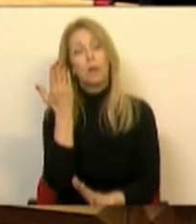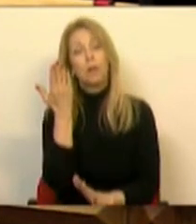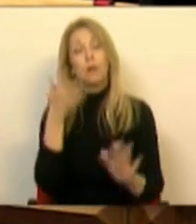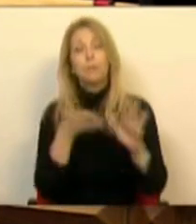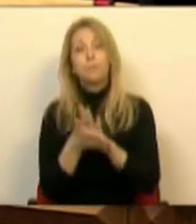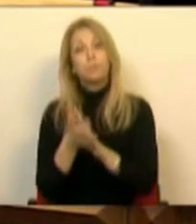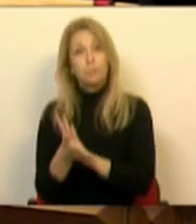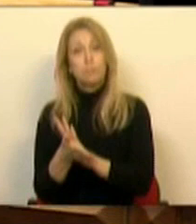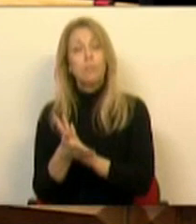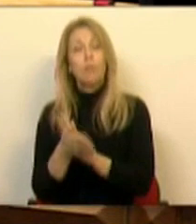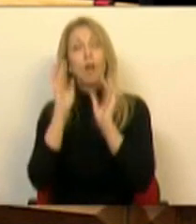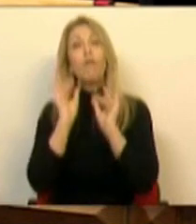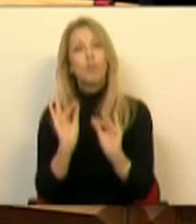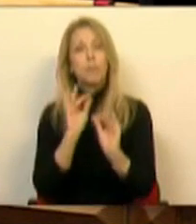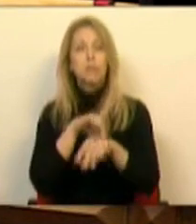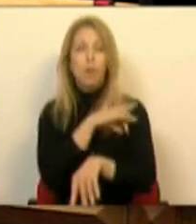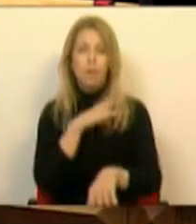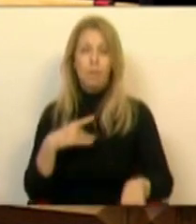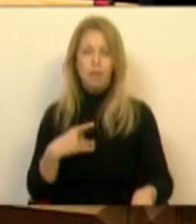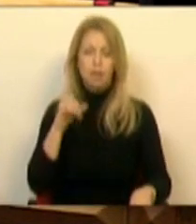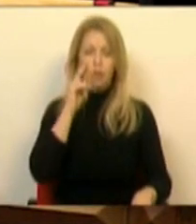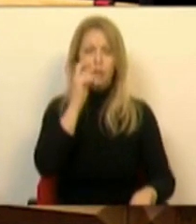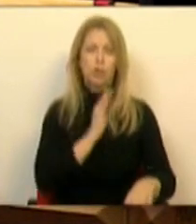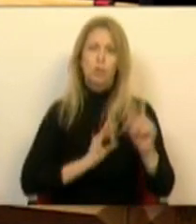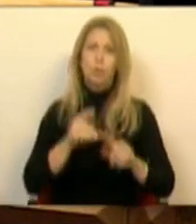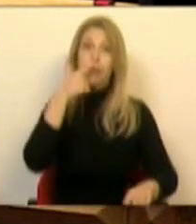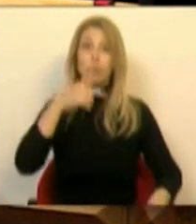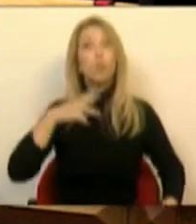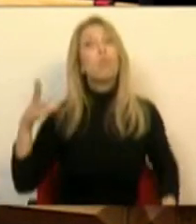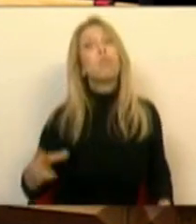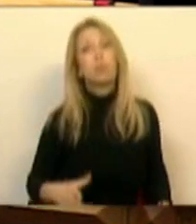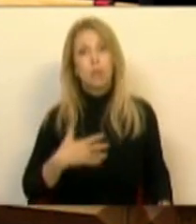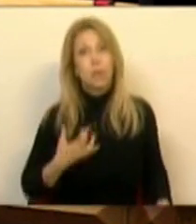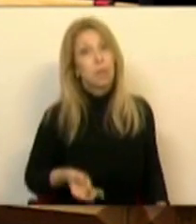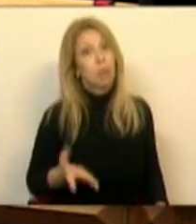médicos. Senhoras e senhores deputados, os portugueses não perdoariam quem pretenda